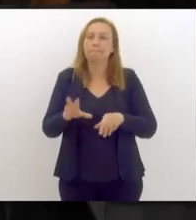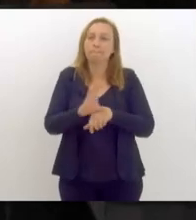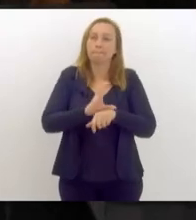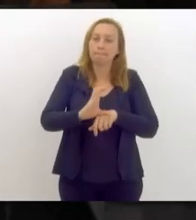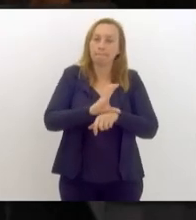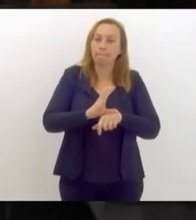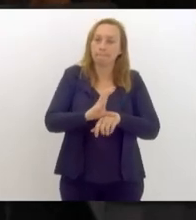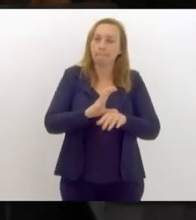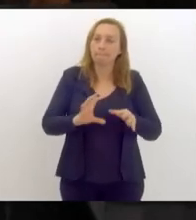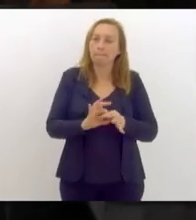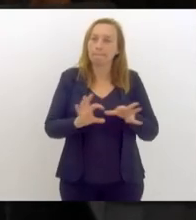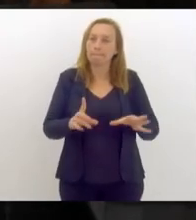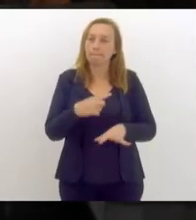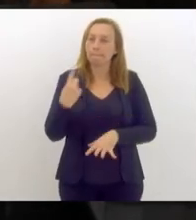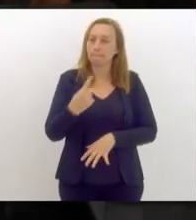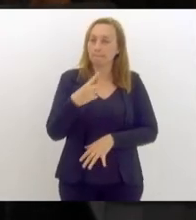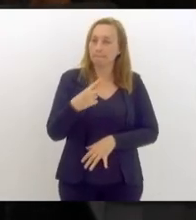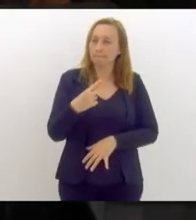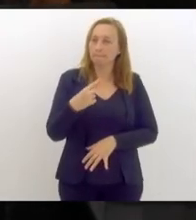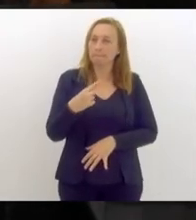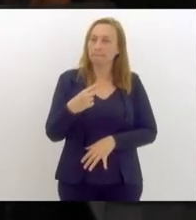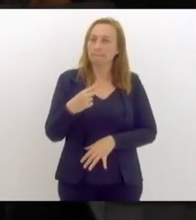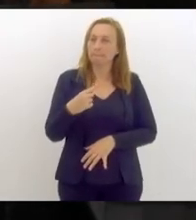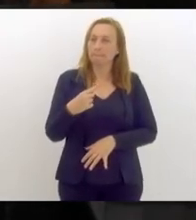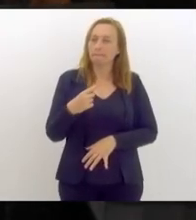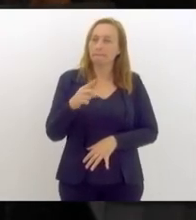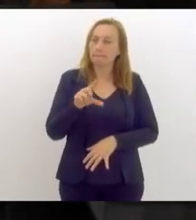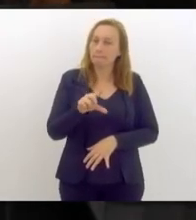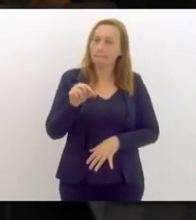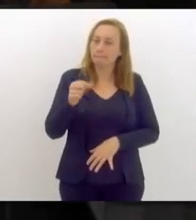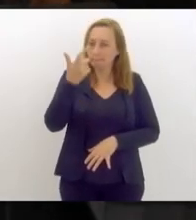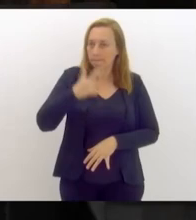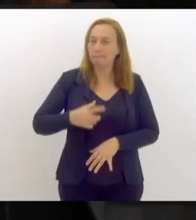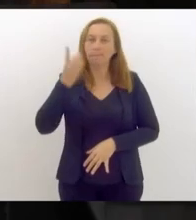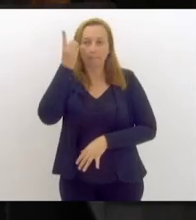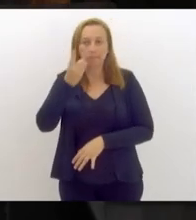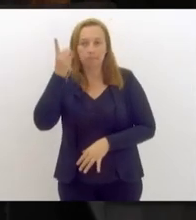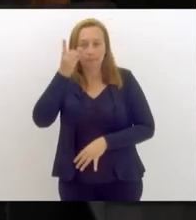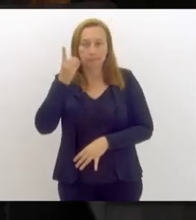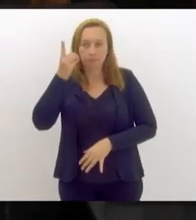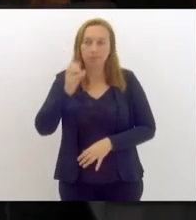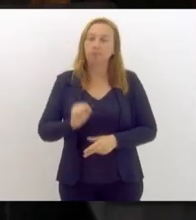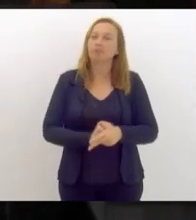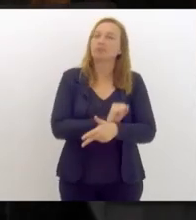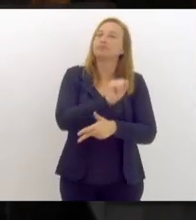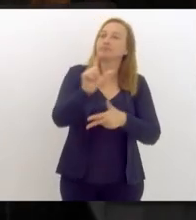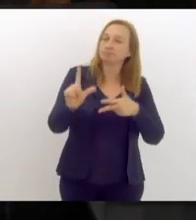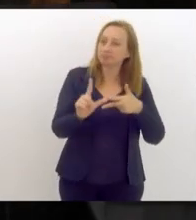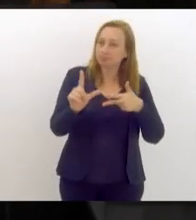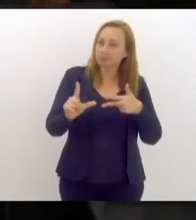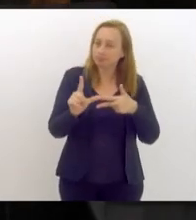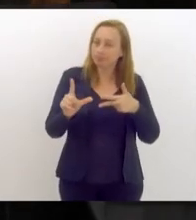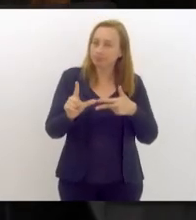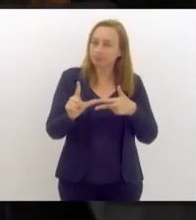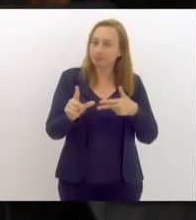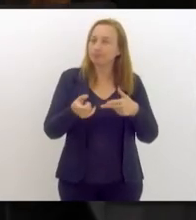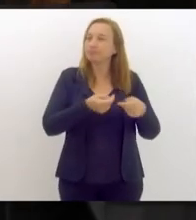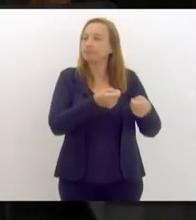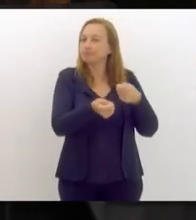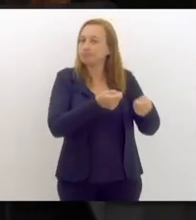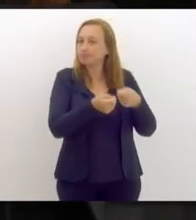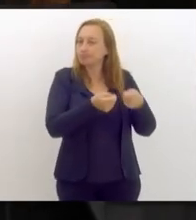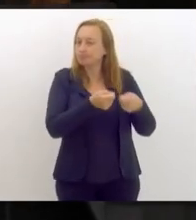quando nos candidatamos o poder legislativo tem a nobre missão de fazer o controle